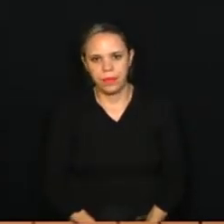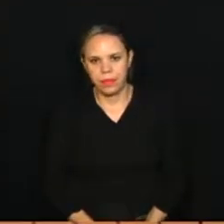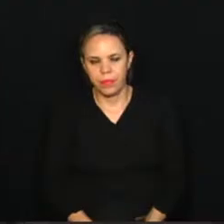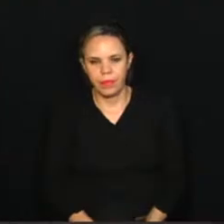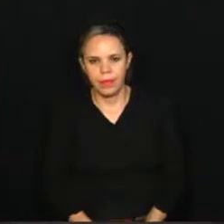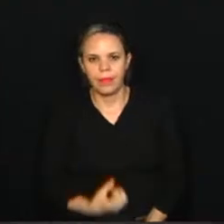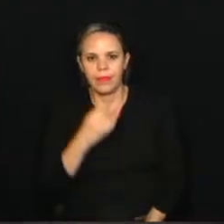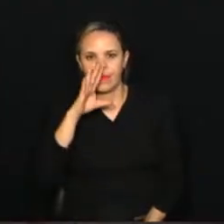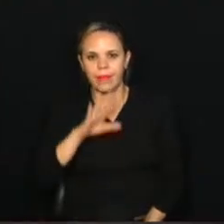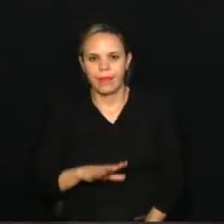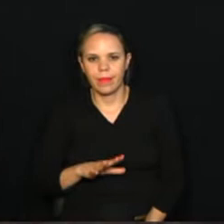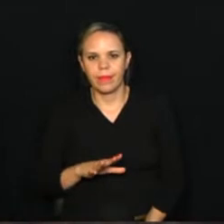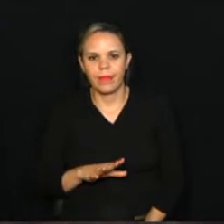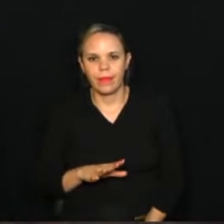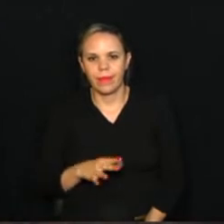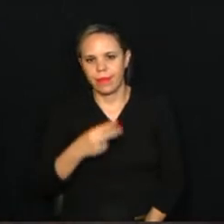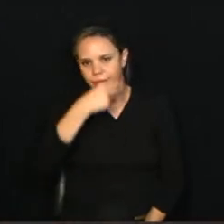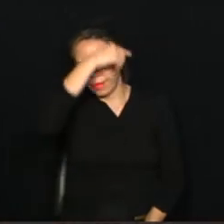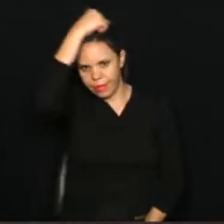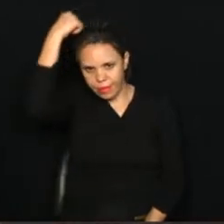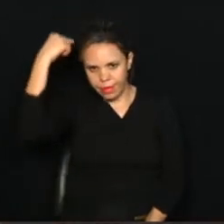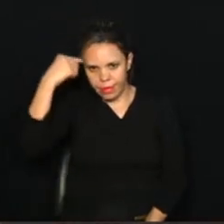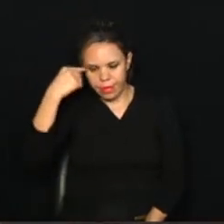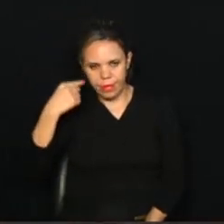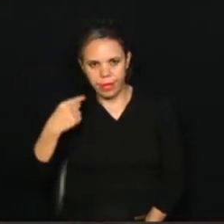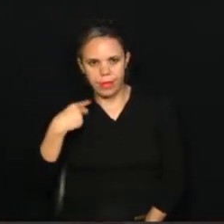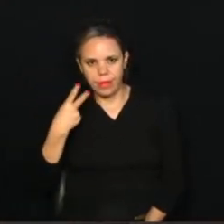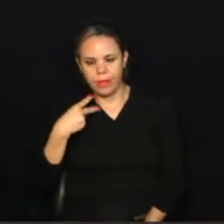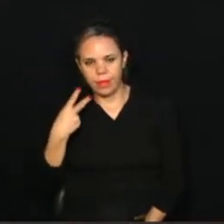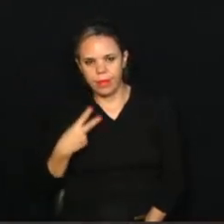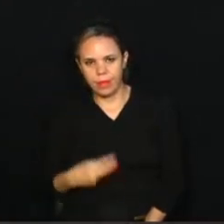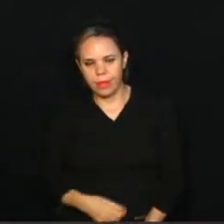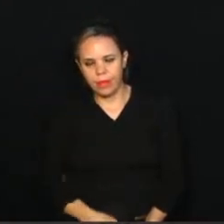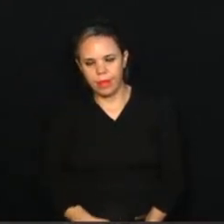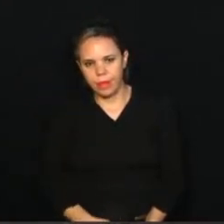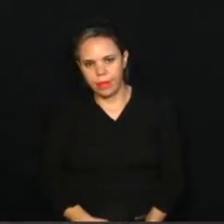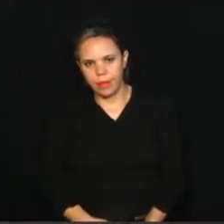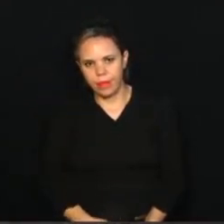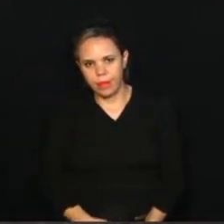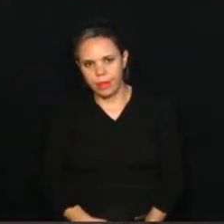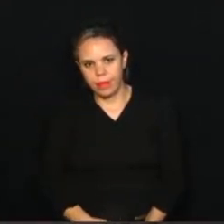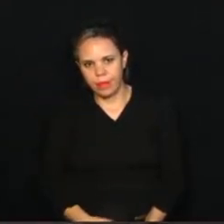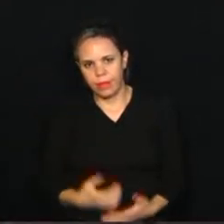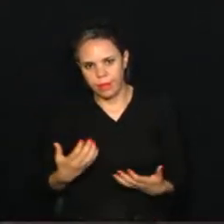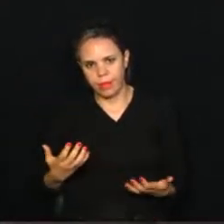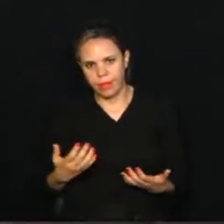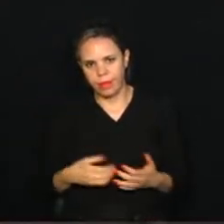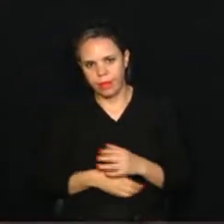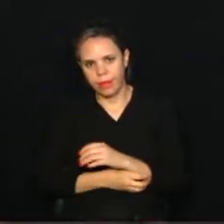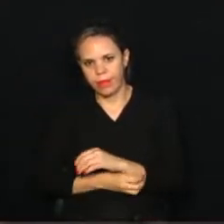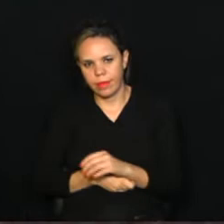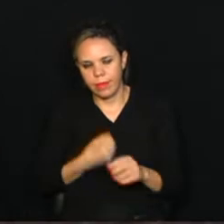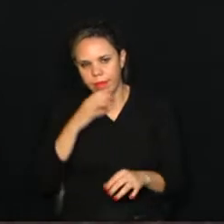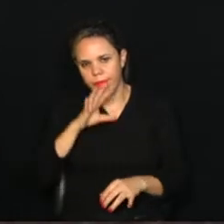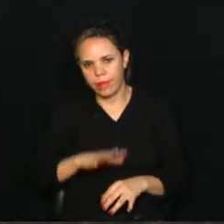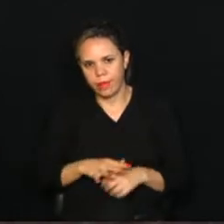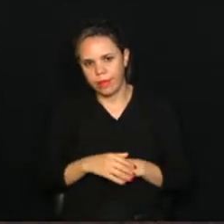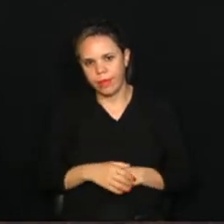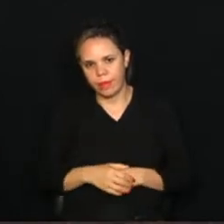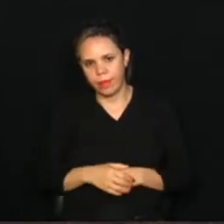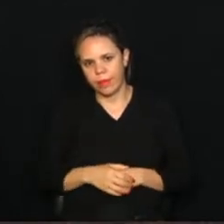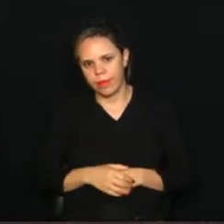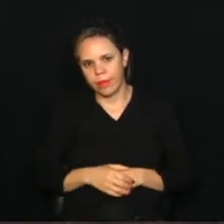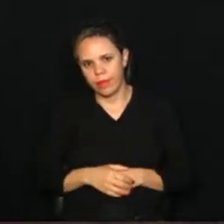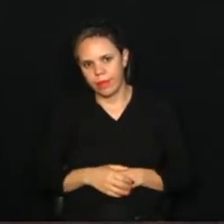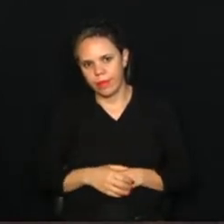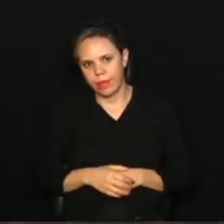Boa tarde, Gaspar, nosso querido vereador. Queria também boa tarde ao Gaspar,